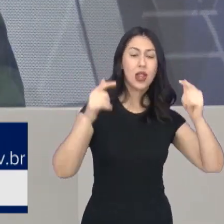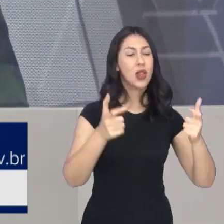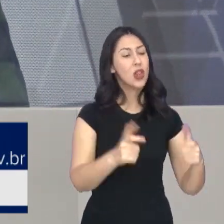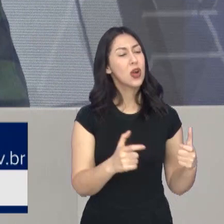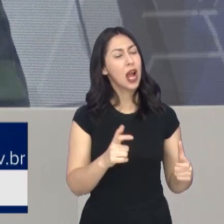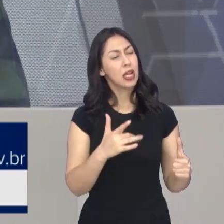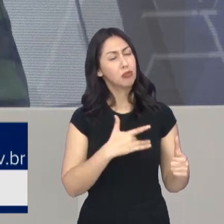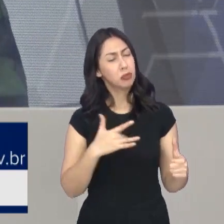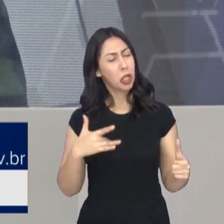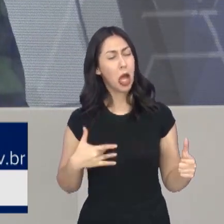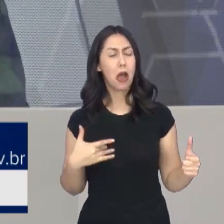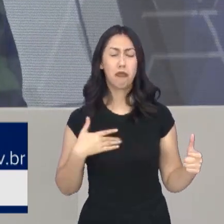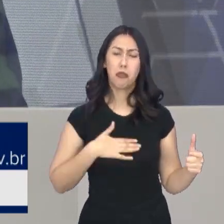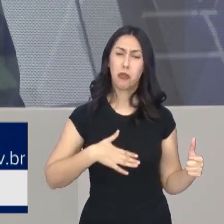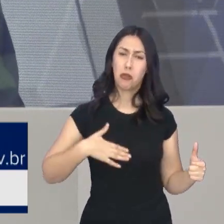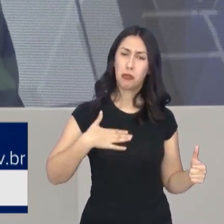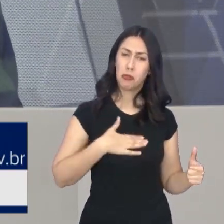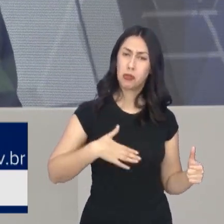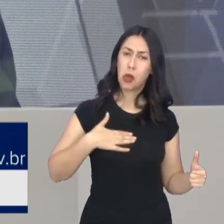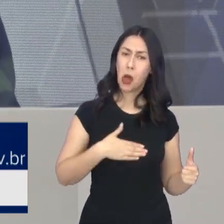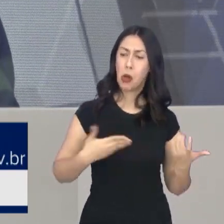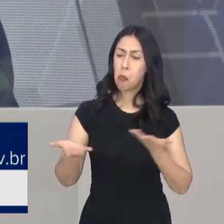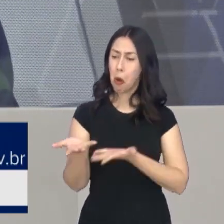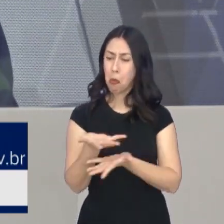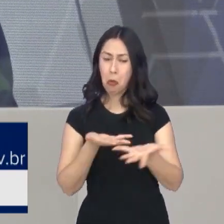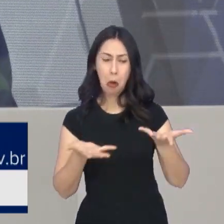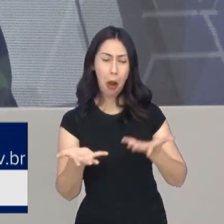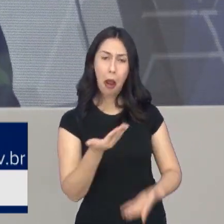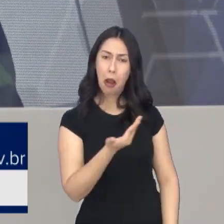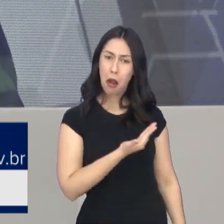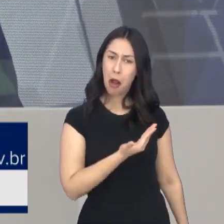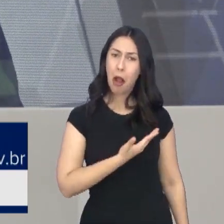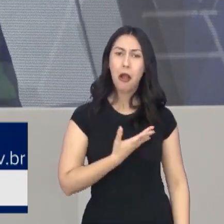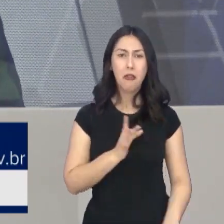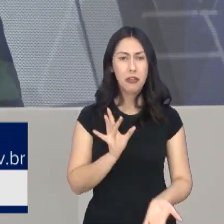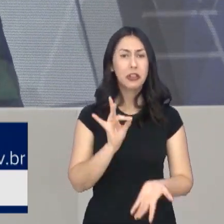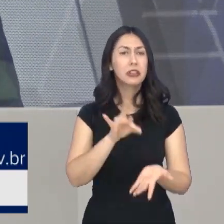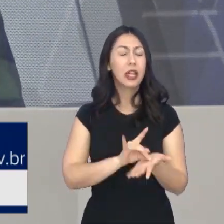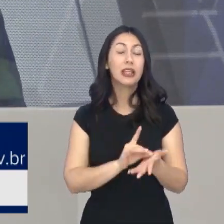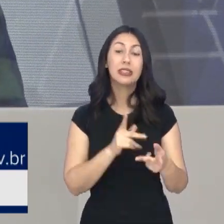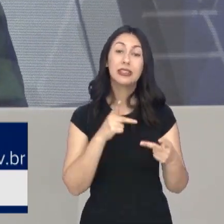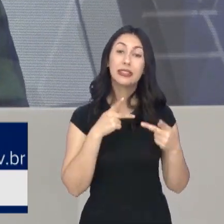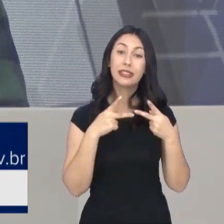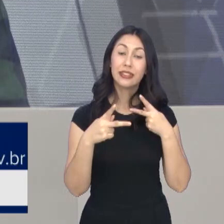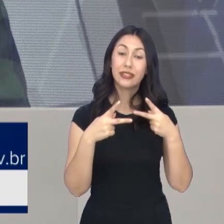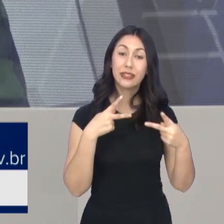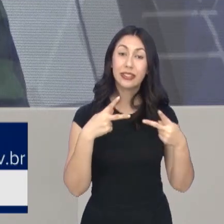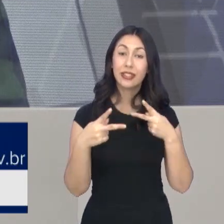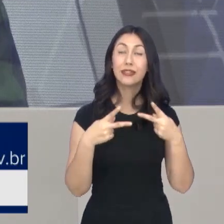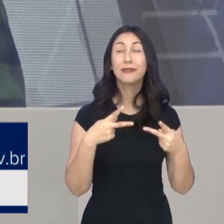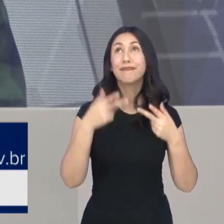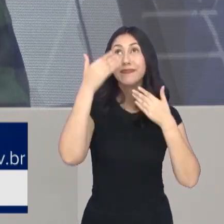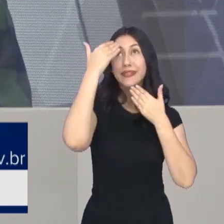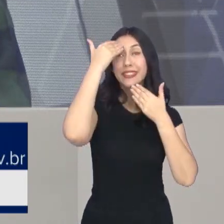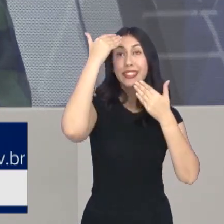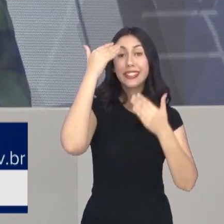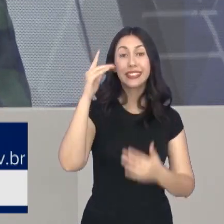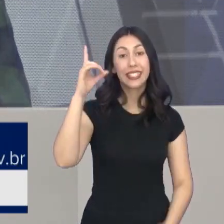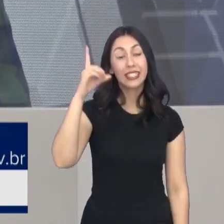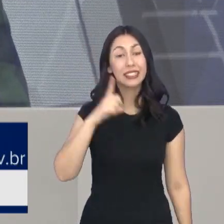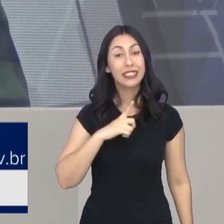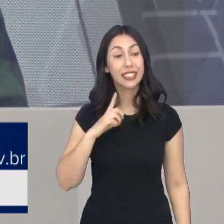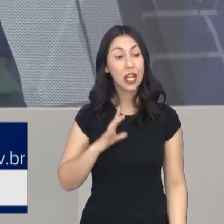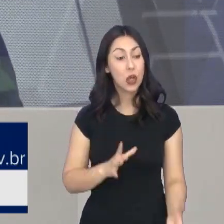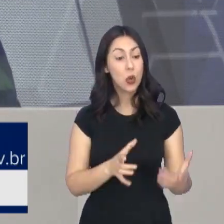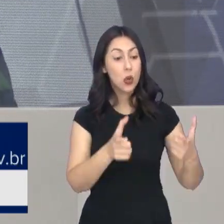sadio, de amizade verdadeira, né? São José dos Campos, graças a Deus, tem um clube